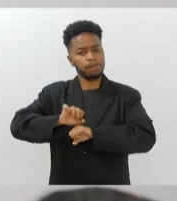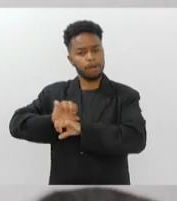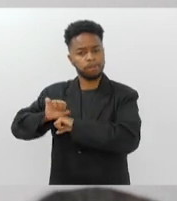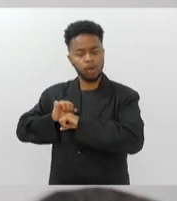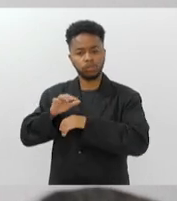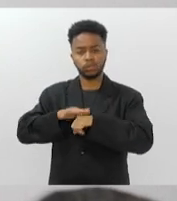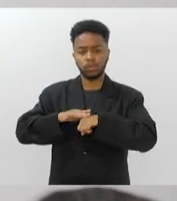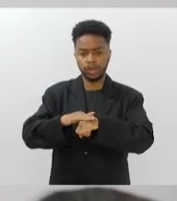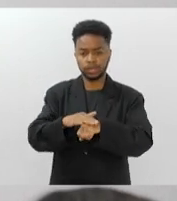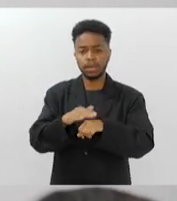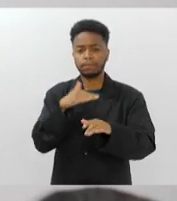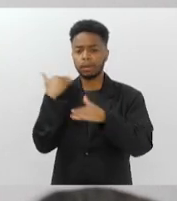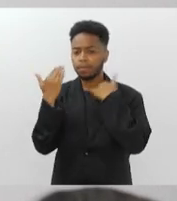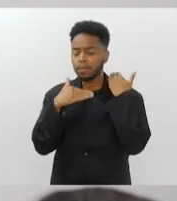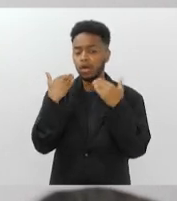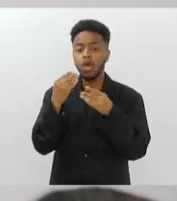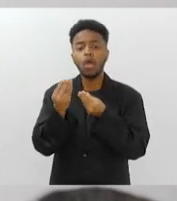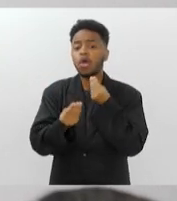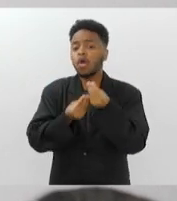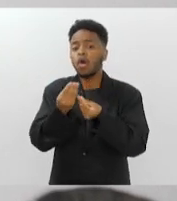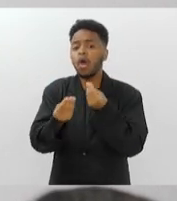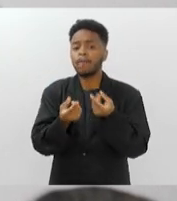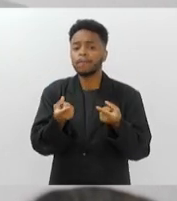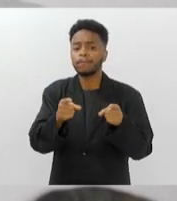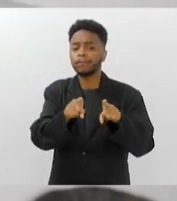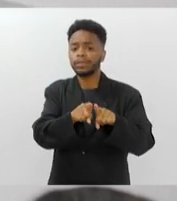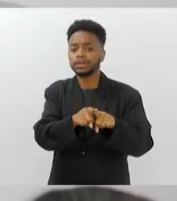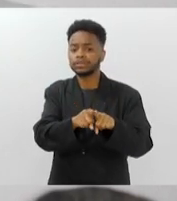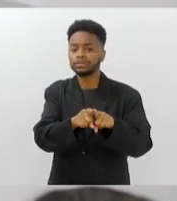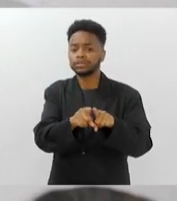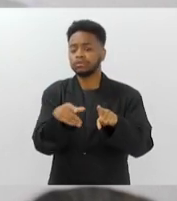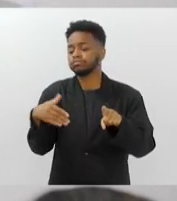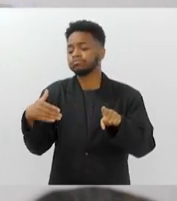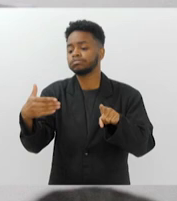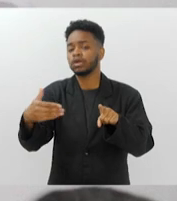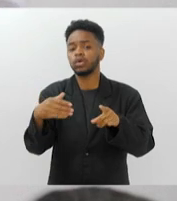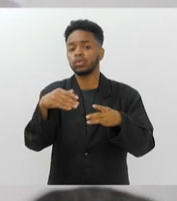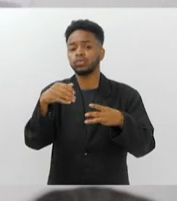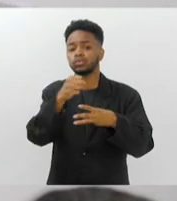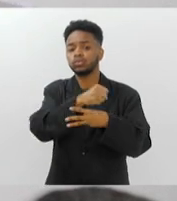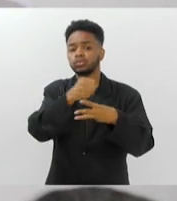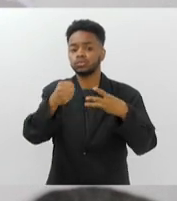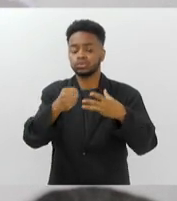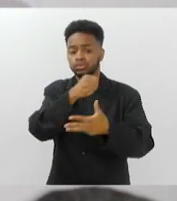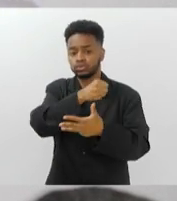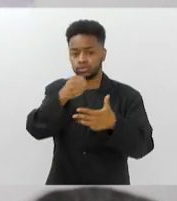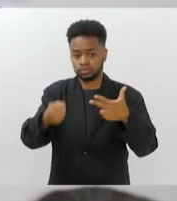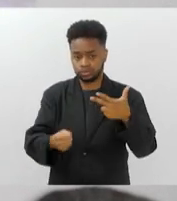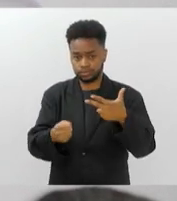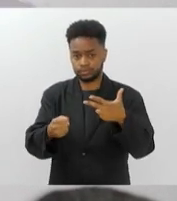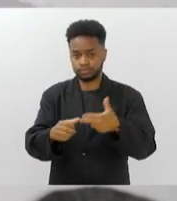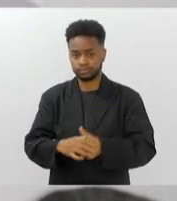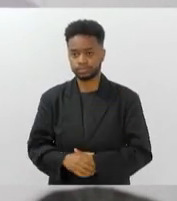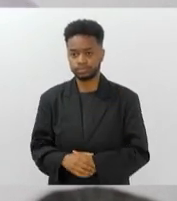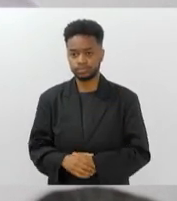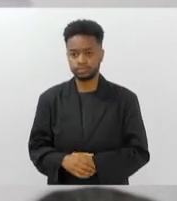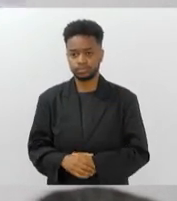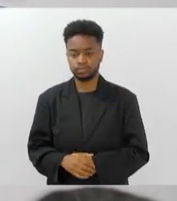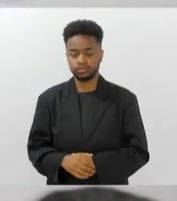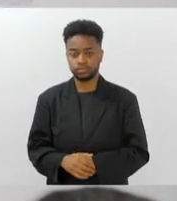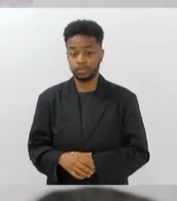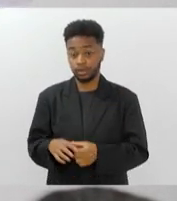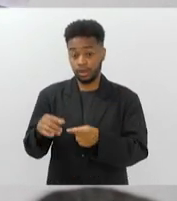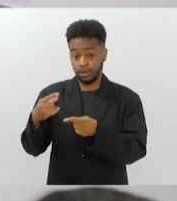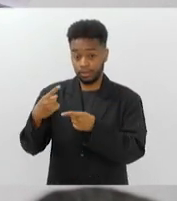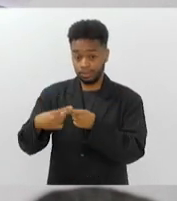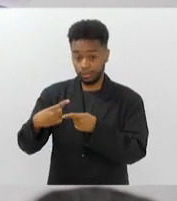mortalidade como vai ficar essa parceria nas três esferas de governo porque